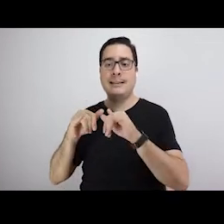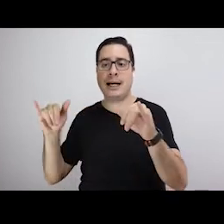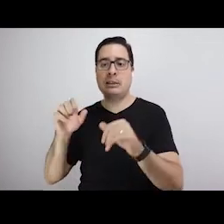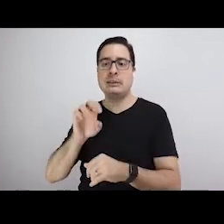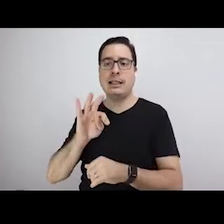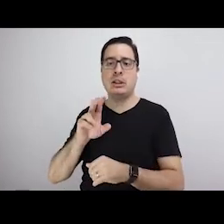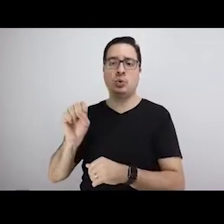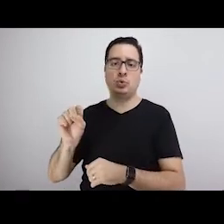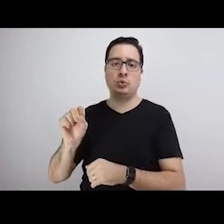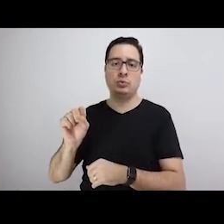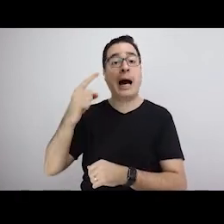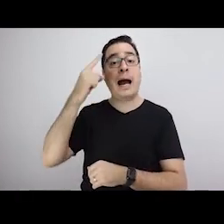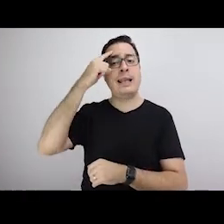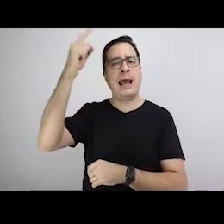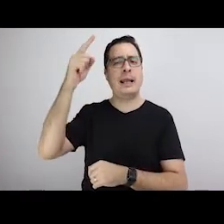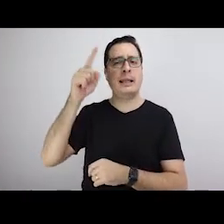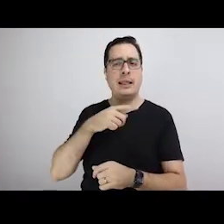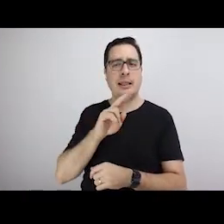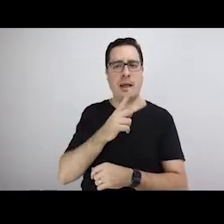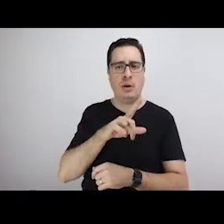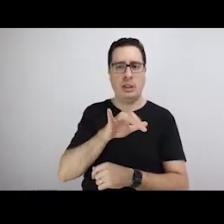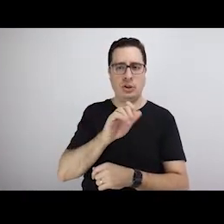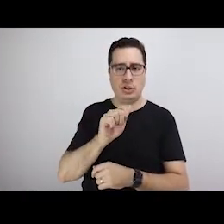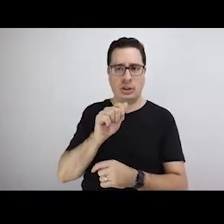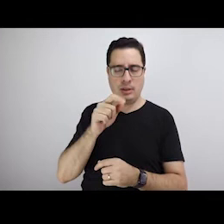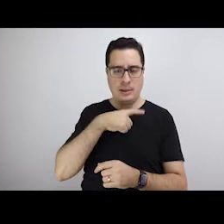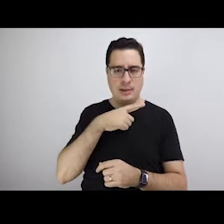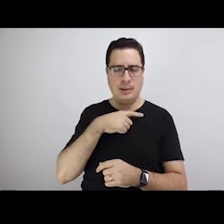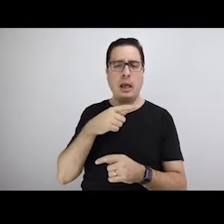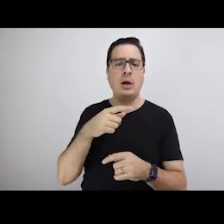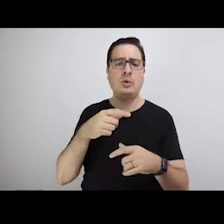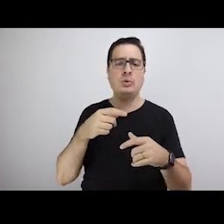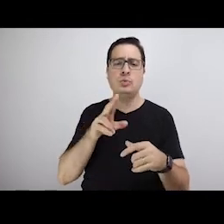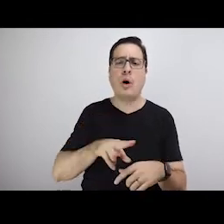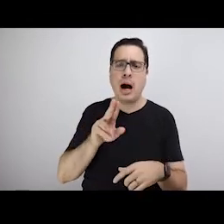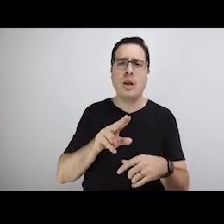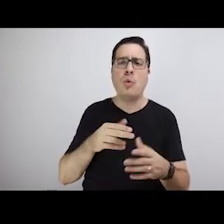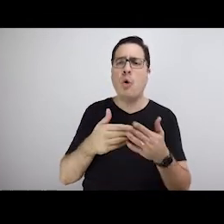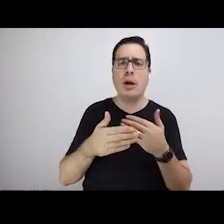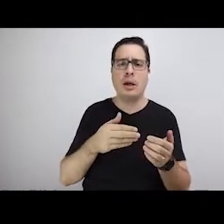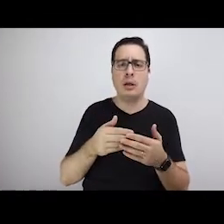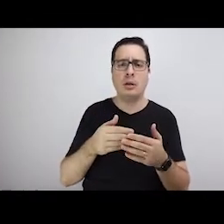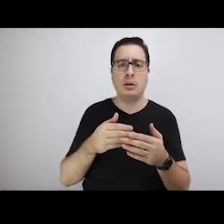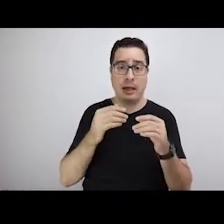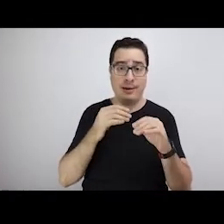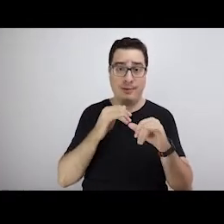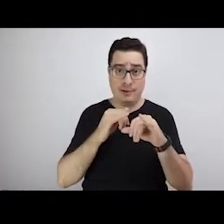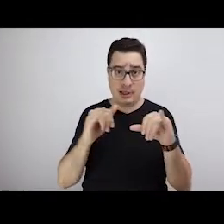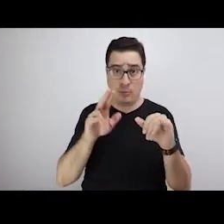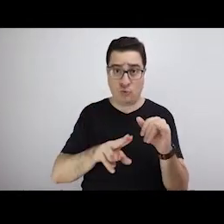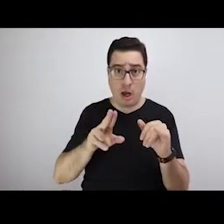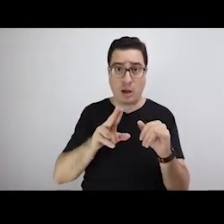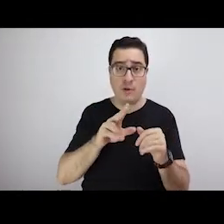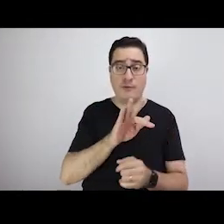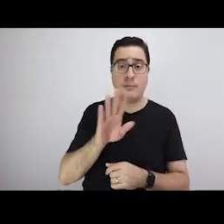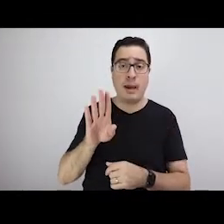A ideia dessa heurística é passar para o usuário qualquer feedback, aliás, é passar um feedback de qualquer ação